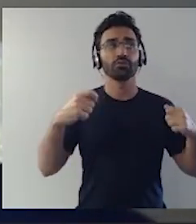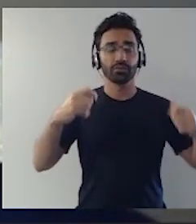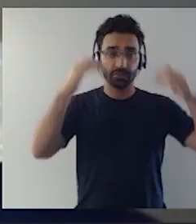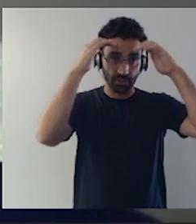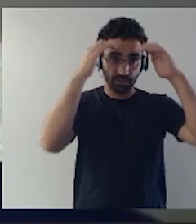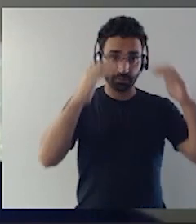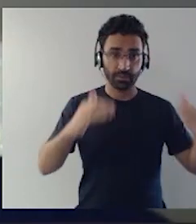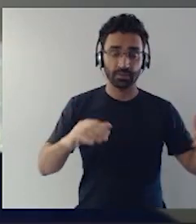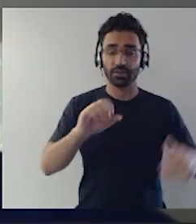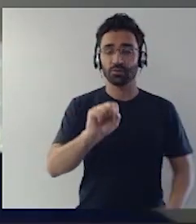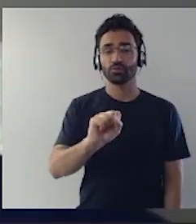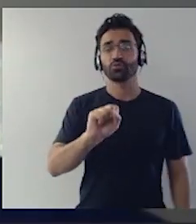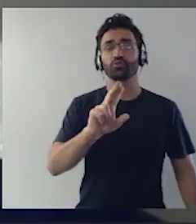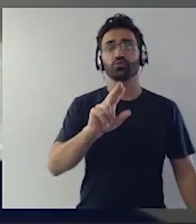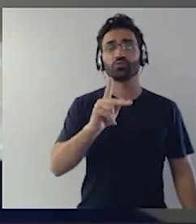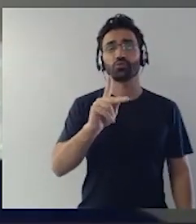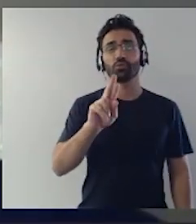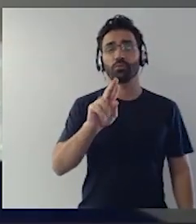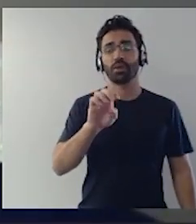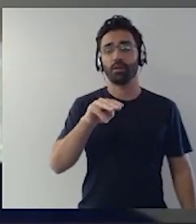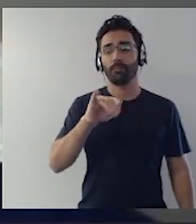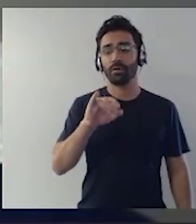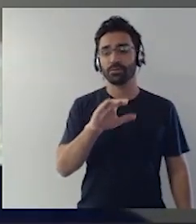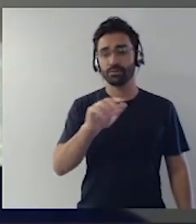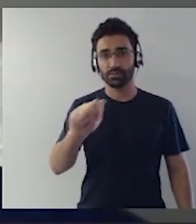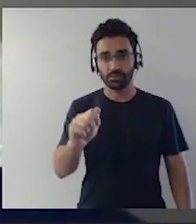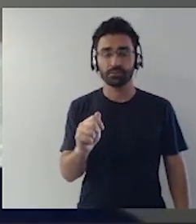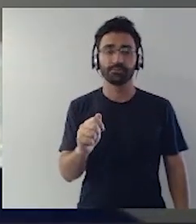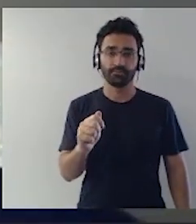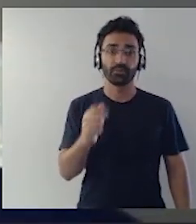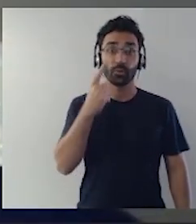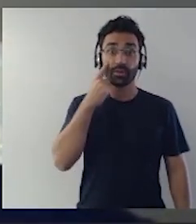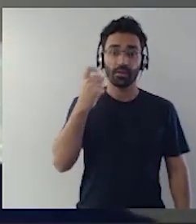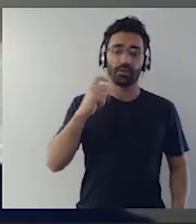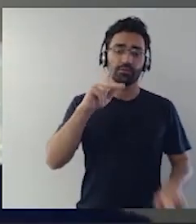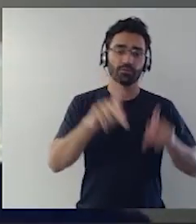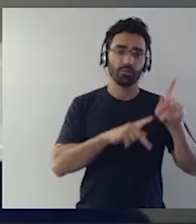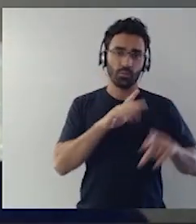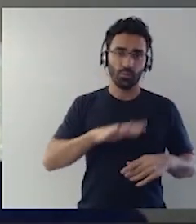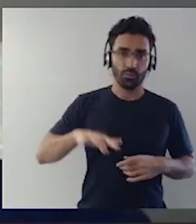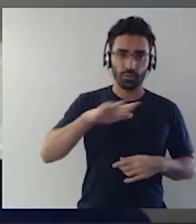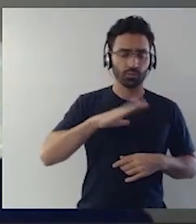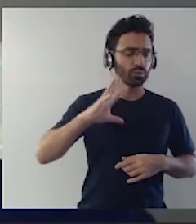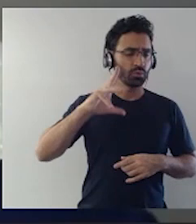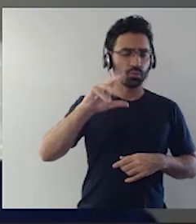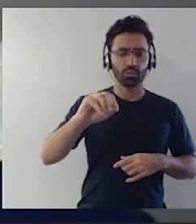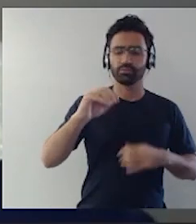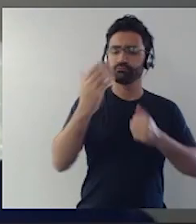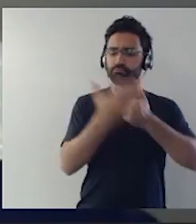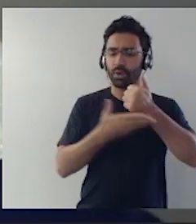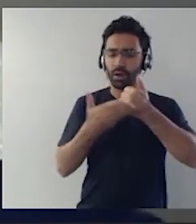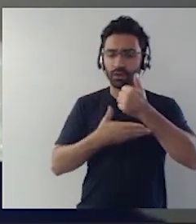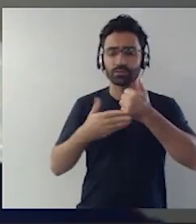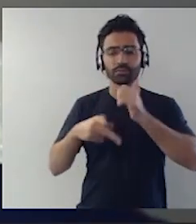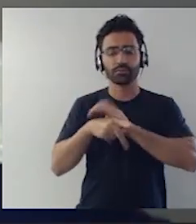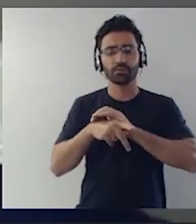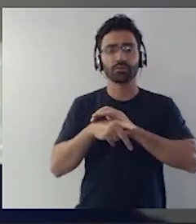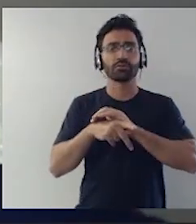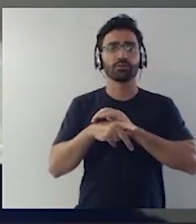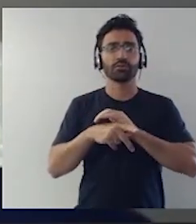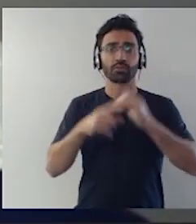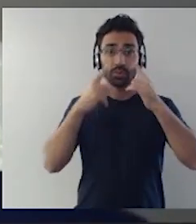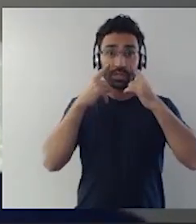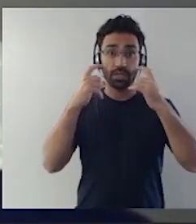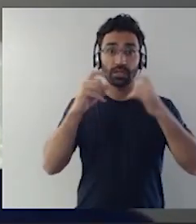supremacia do interesse público. Todos os princípios reitores da administração pública são fundamentados na supremacia do interesse